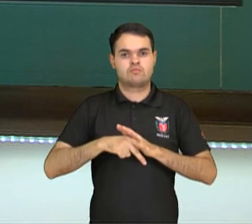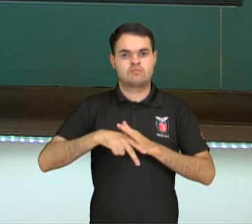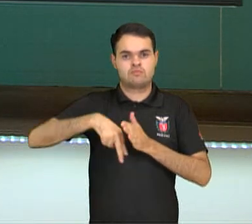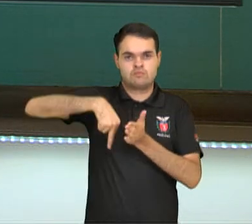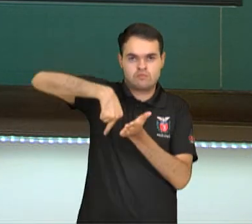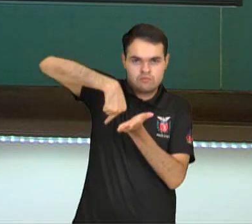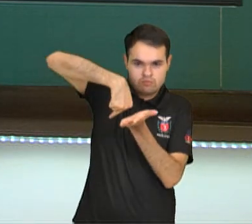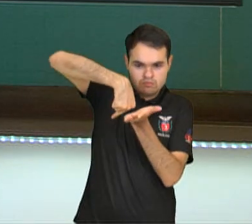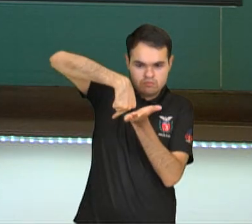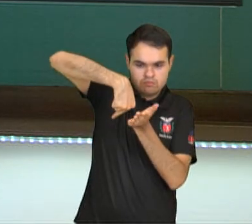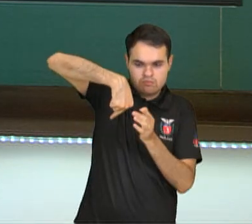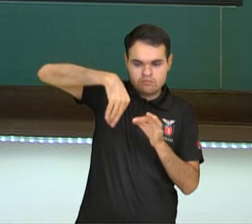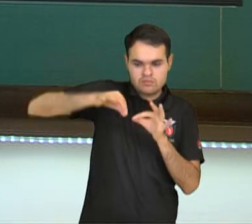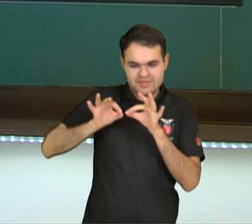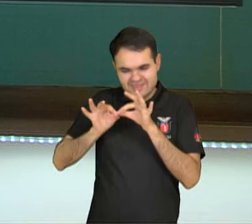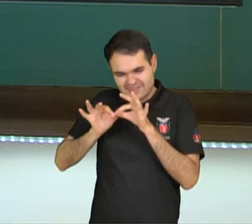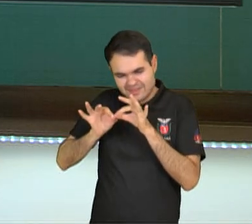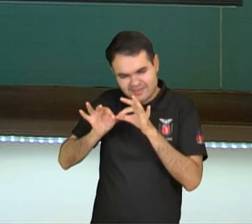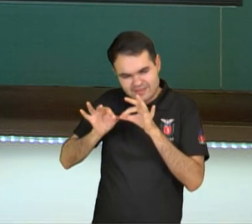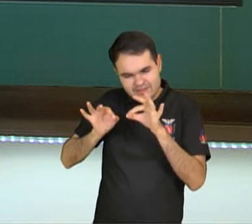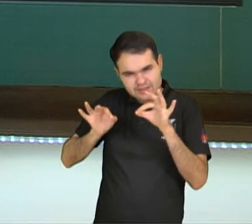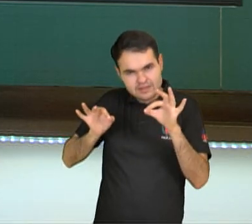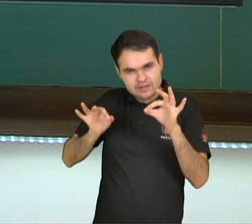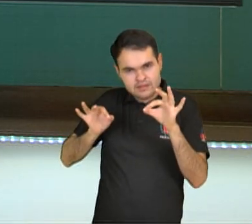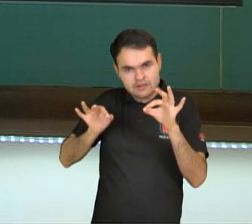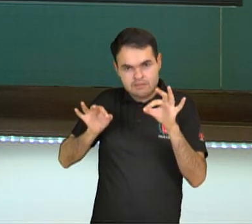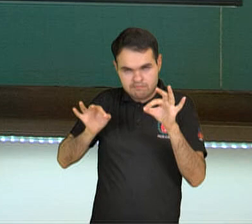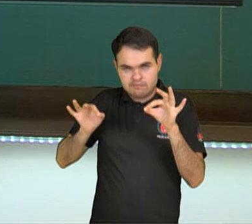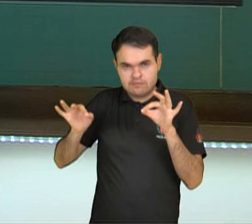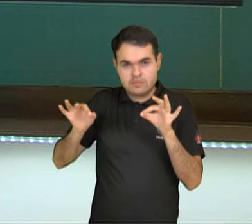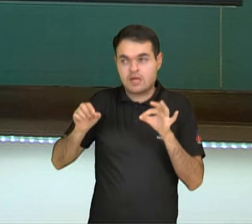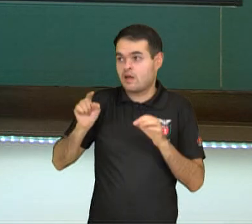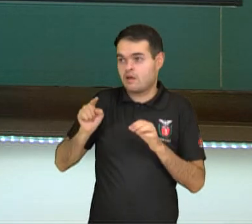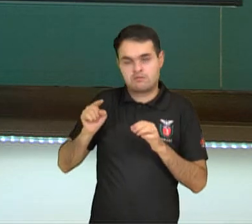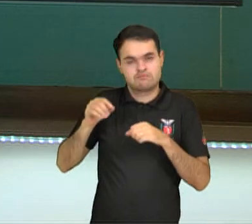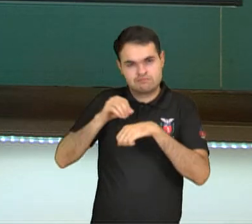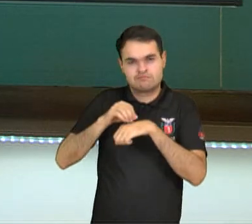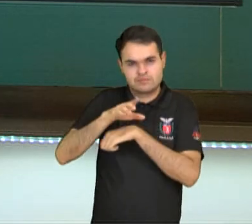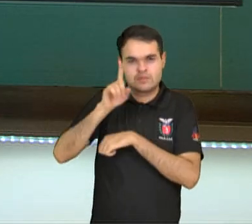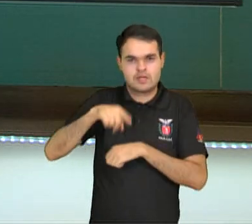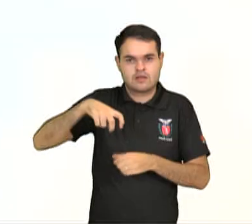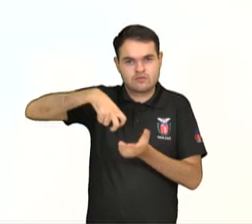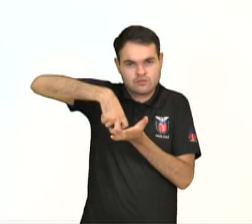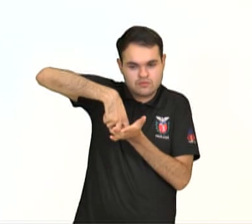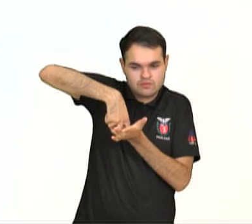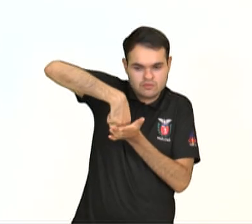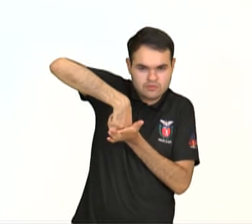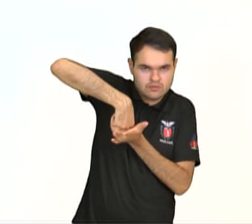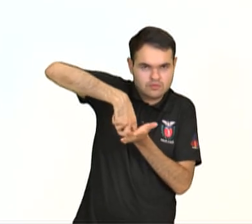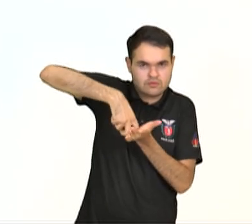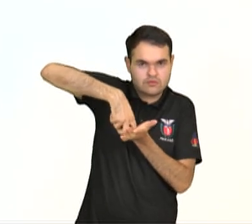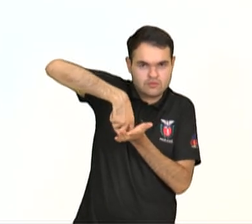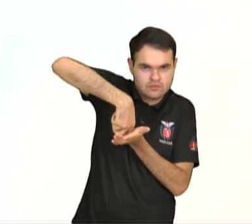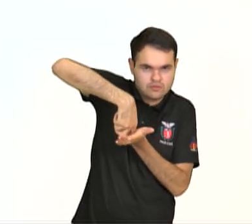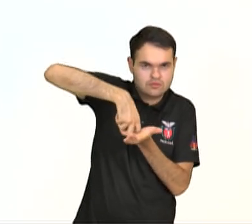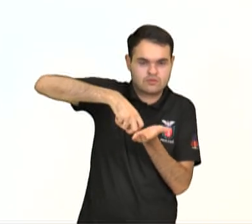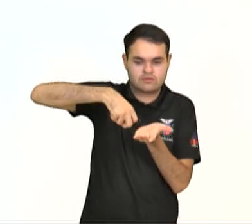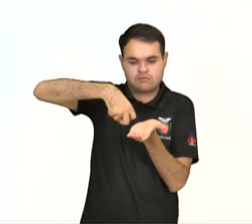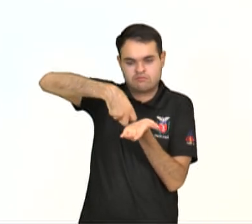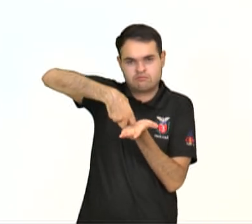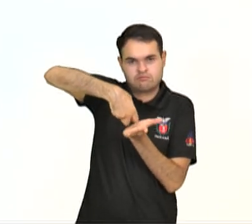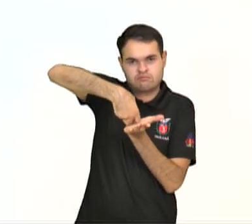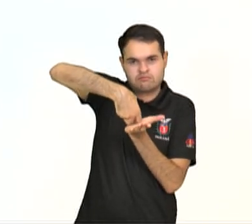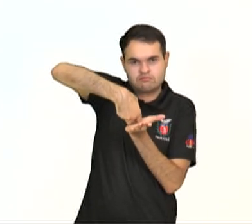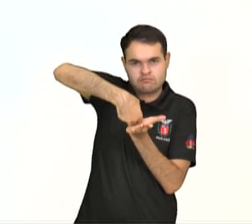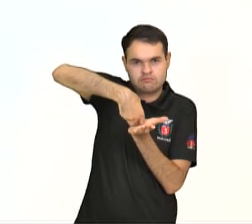até o pescoço, aqui a gente vai falar do joelho até o pescoço, tá? E depois você vai retornar à posição inicial, estendendo o